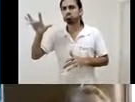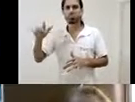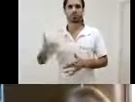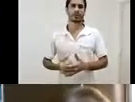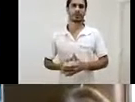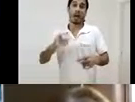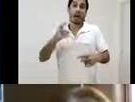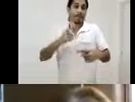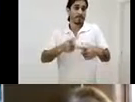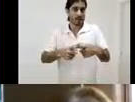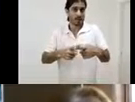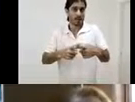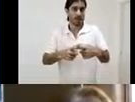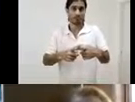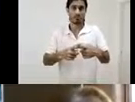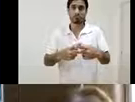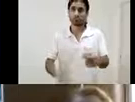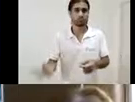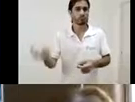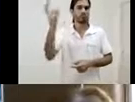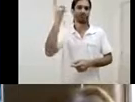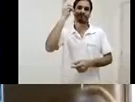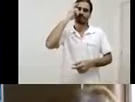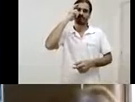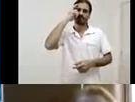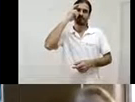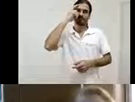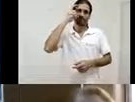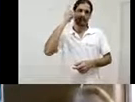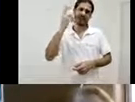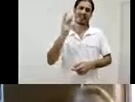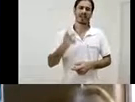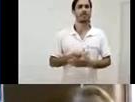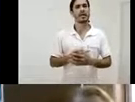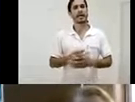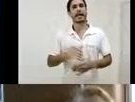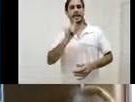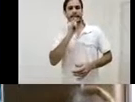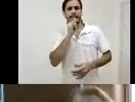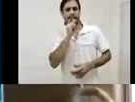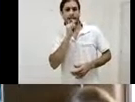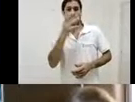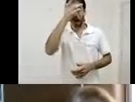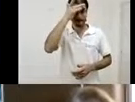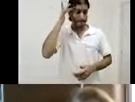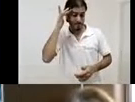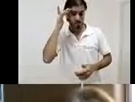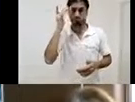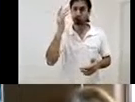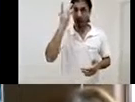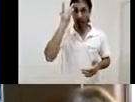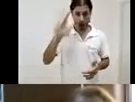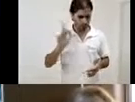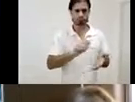que o analfabeto, e ainda a gente vê essa tônica, ele não aprende porque não tem cultura. E nós demoramos muito a aprender